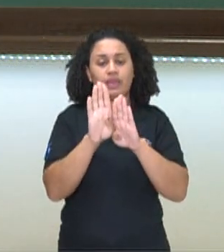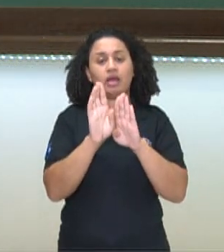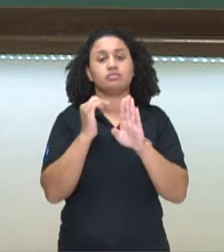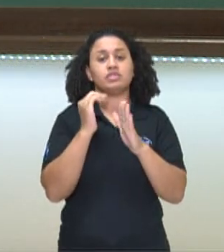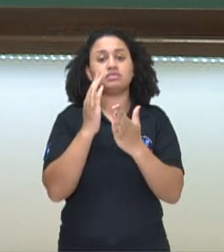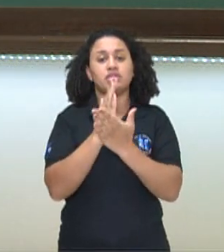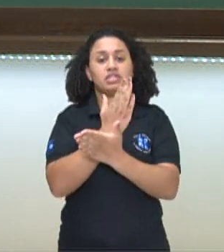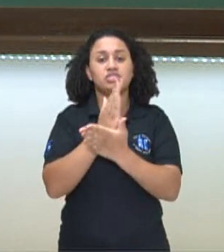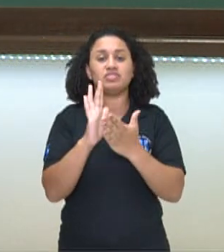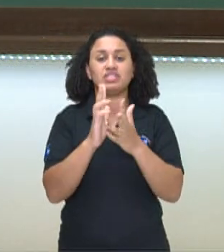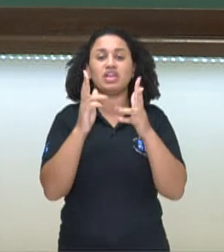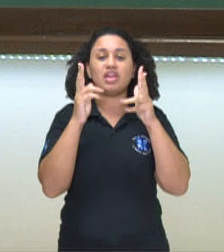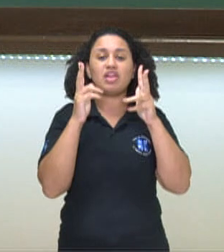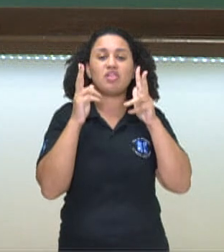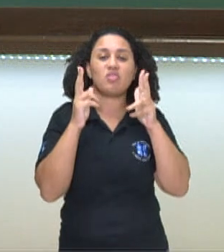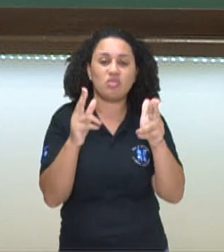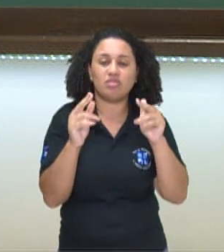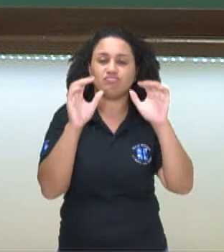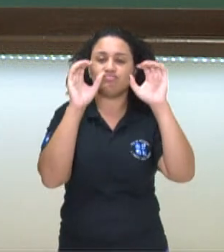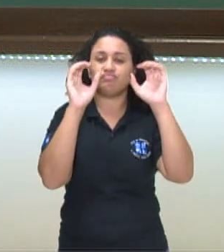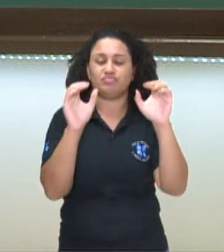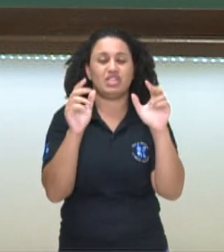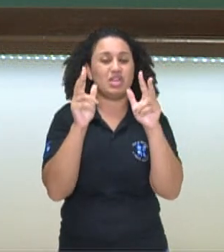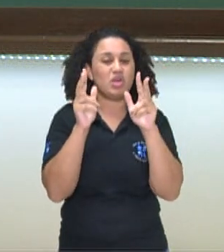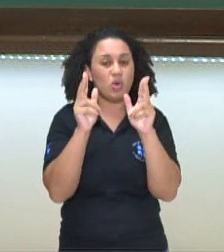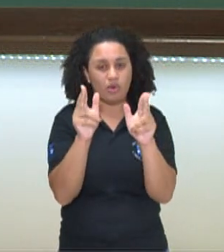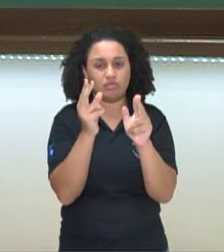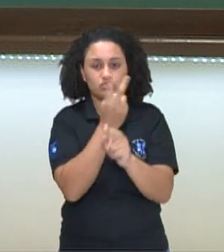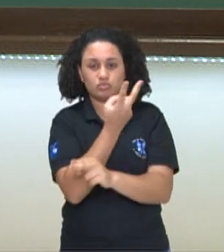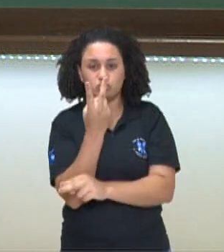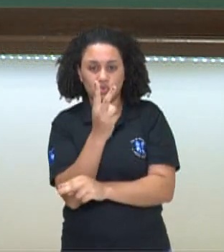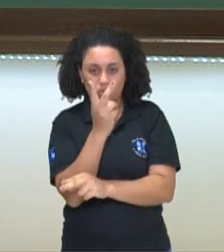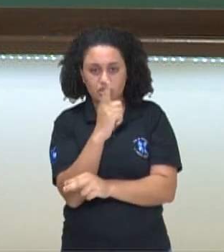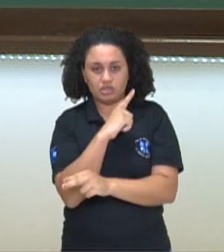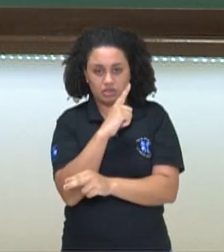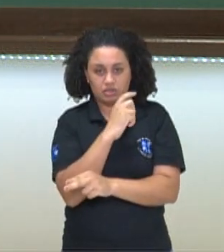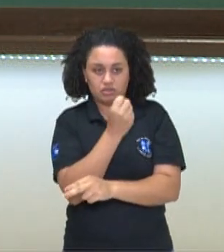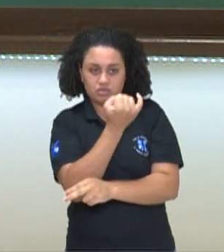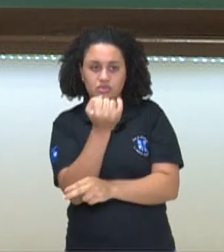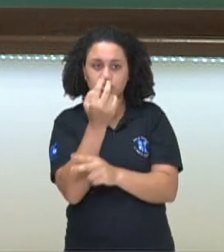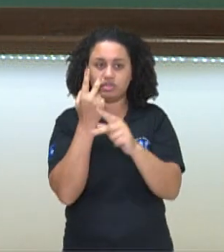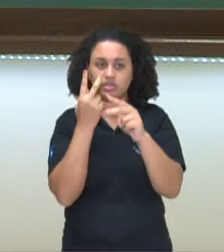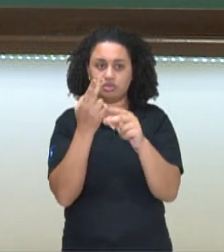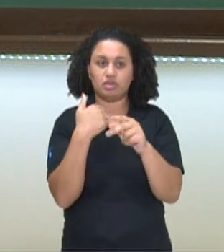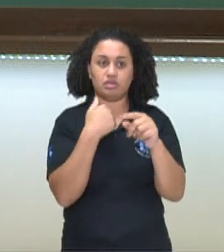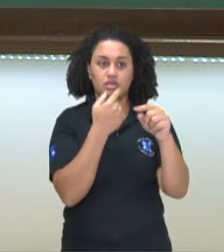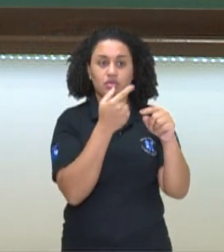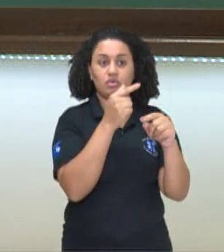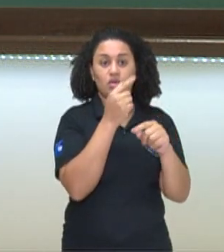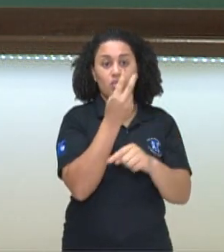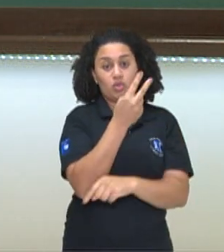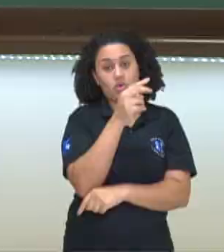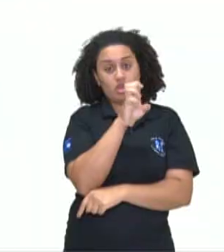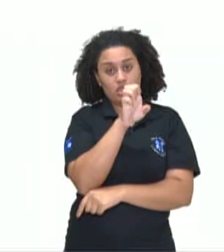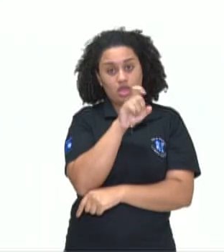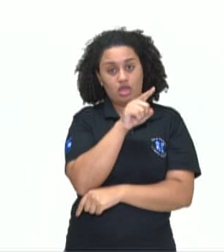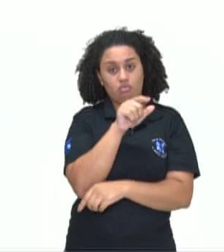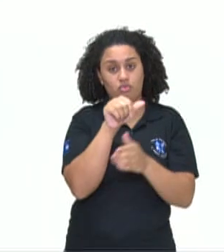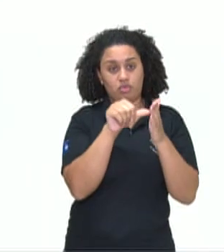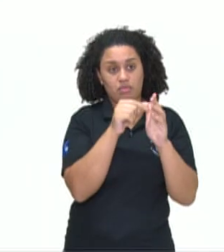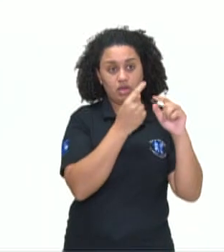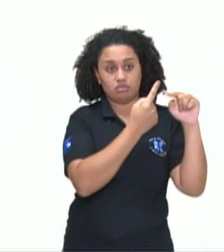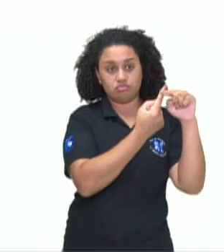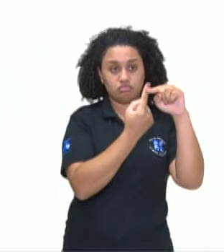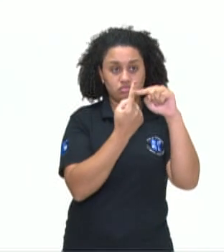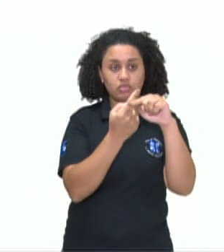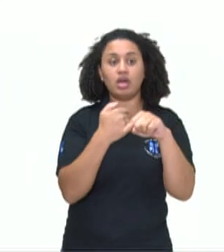se dividir exatamente simetricamente para ambos igualmente, ok? Então eu vou ter 2E para o primeiro corpo e mais 2E para o